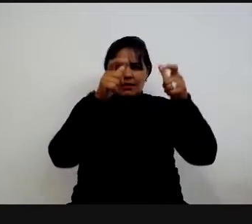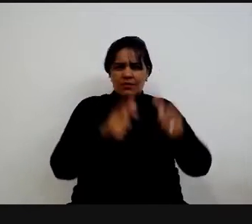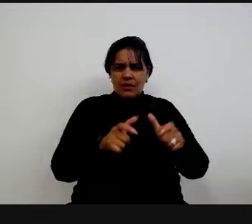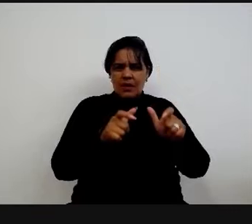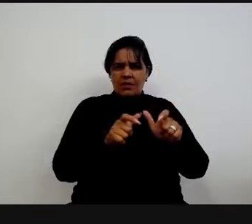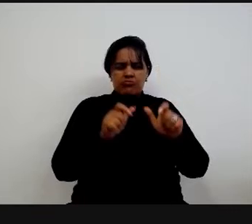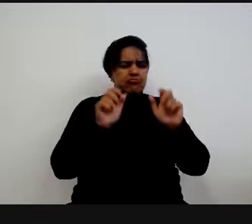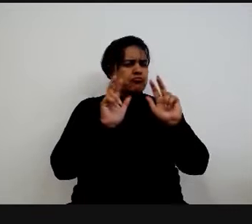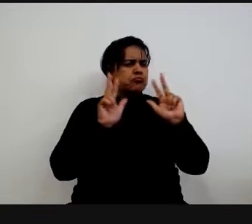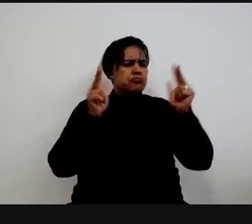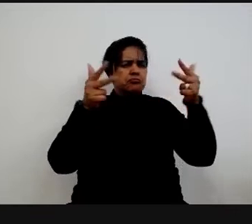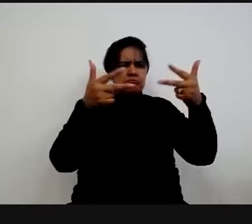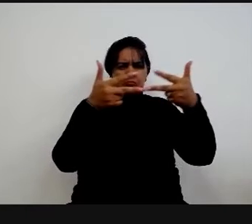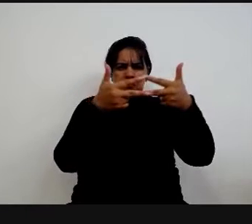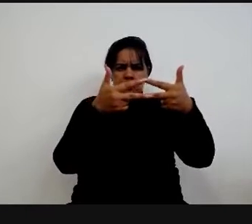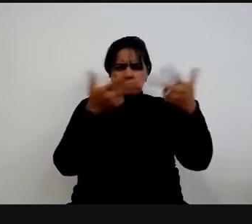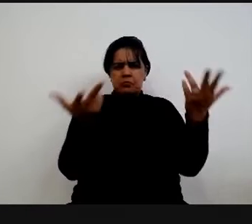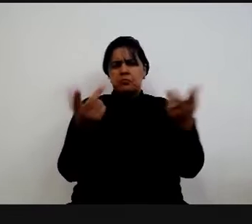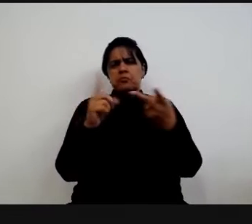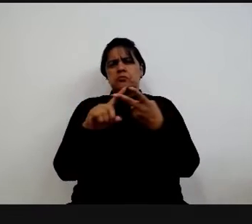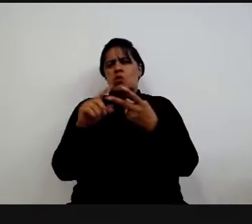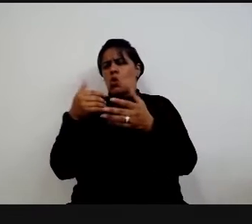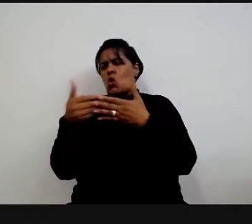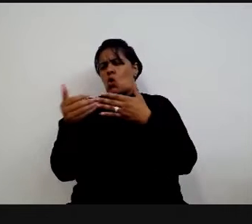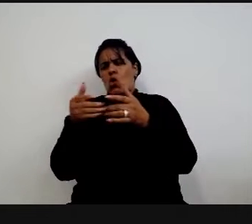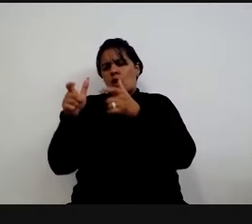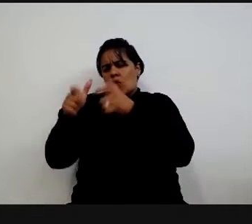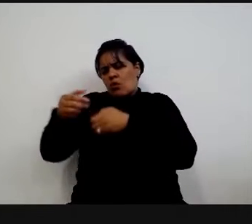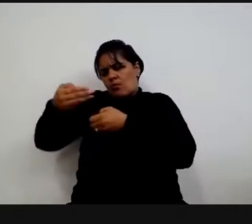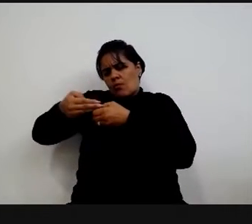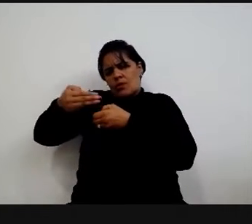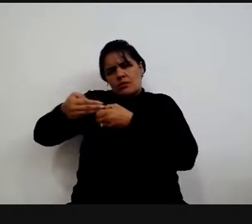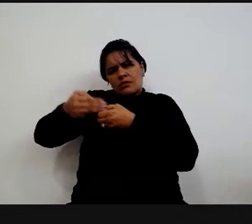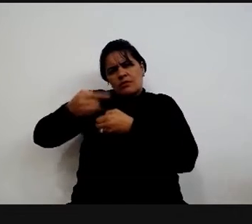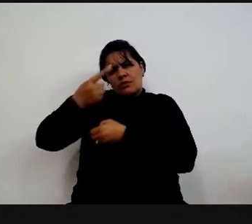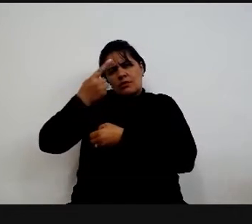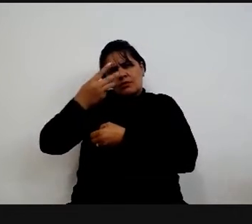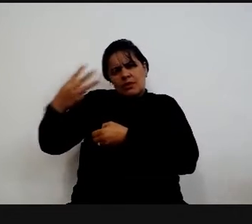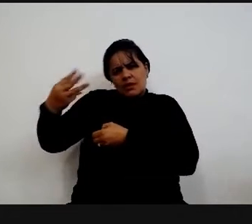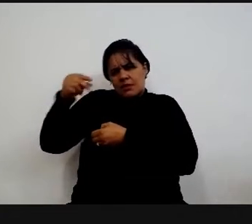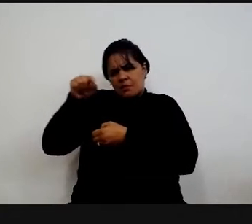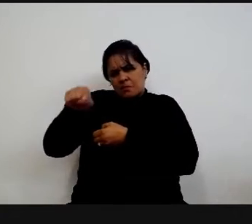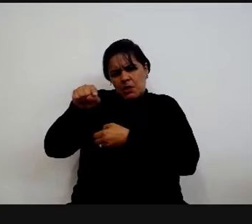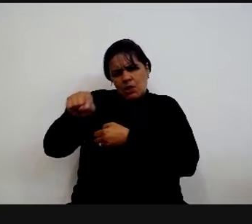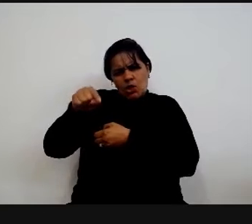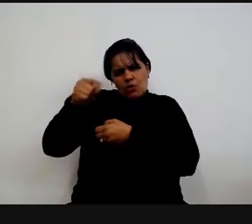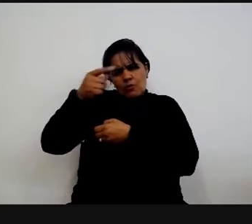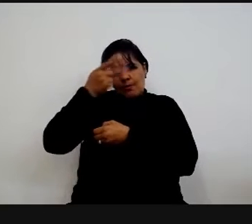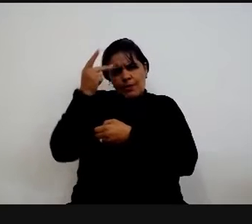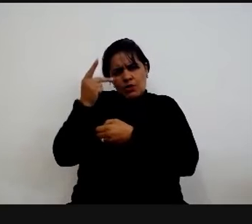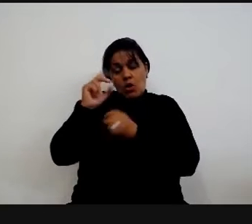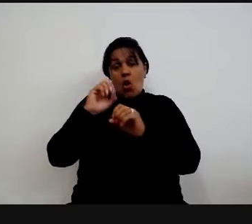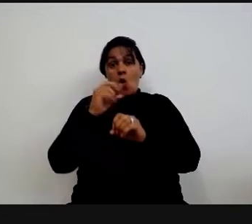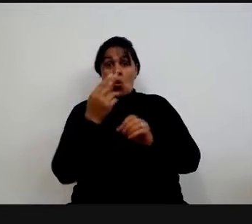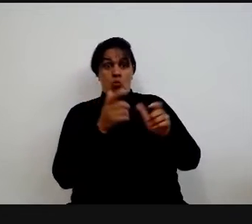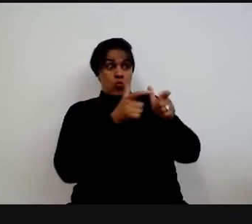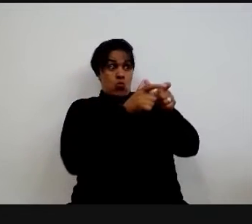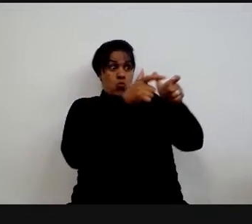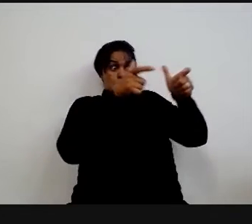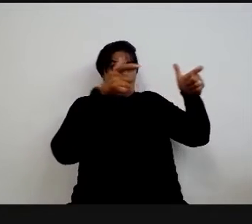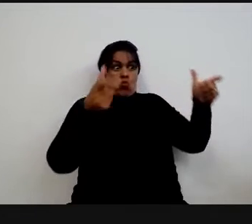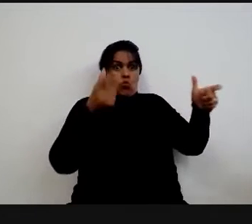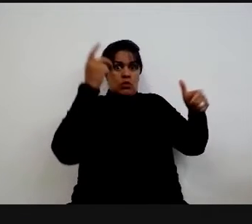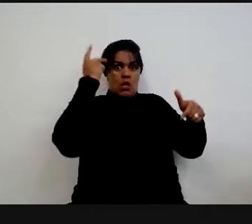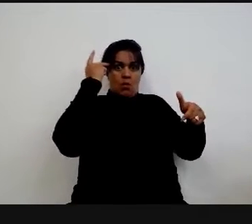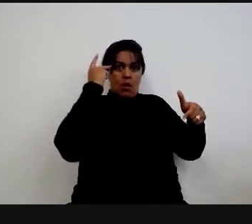seja uma Câmara Municipal lá daquele municípiozinho de 3.000 habitantes, quer seja para uma cidade como Campinas ou como